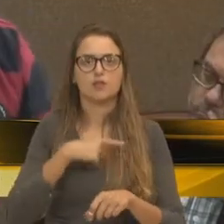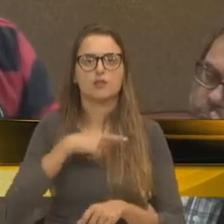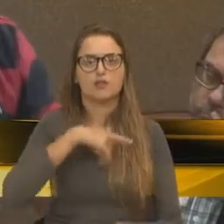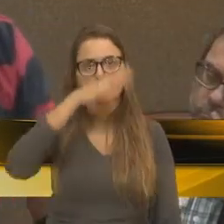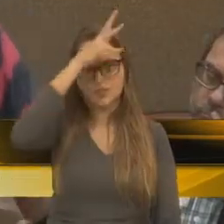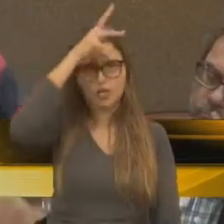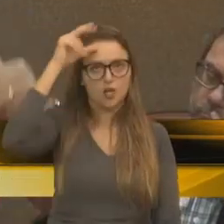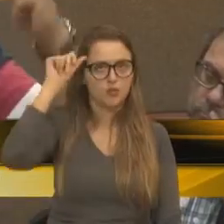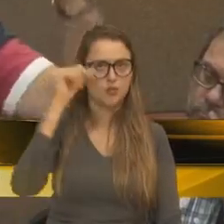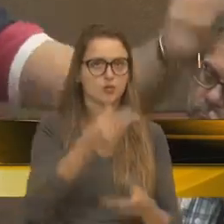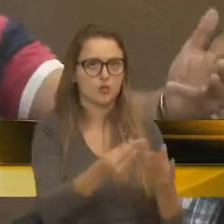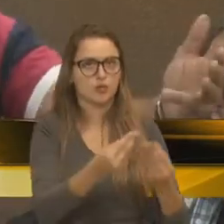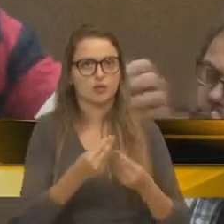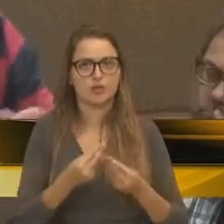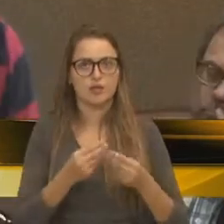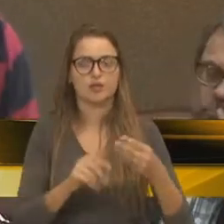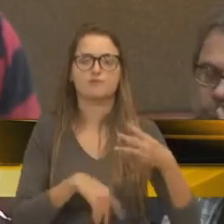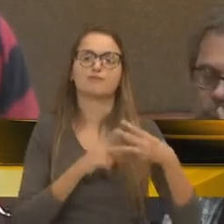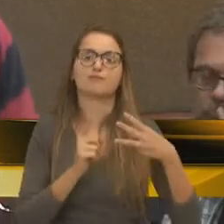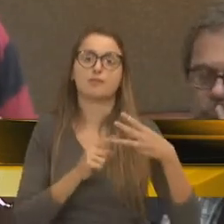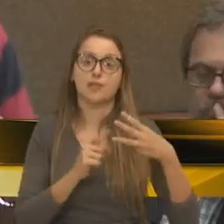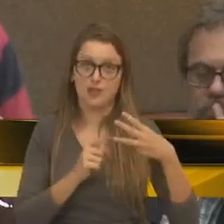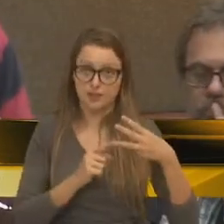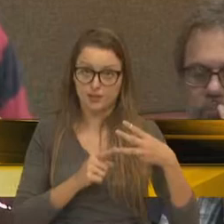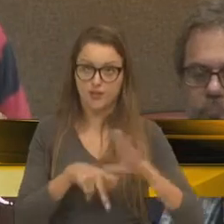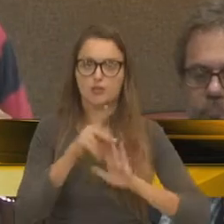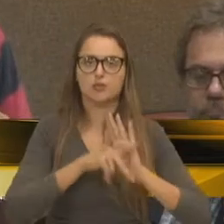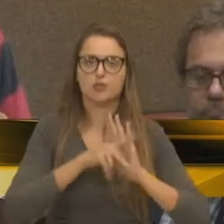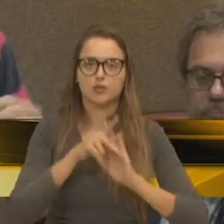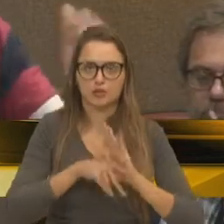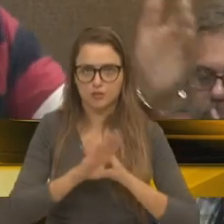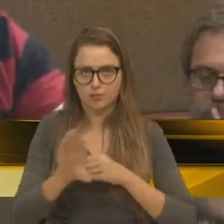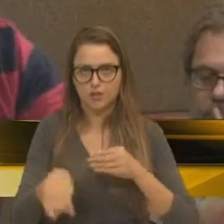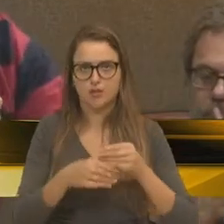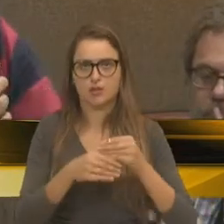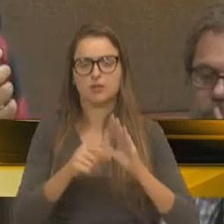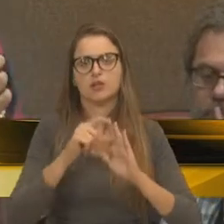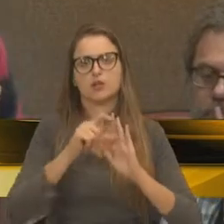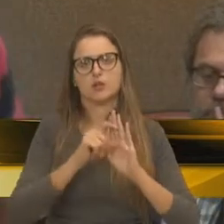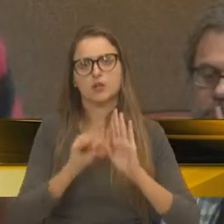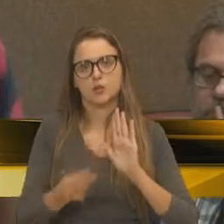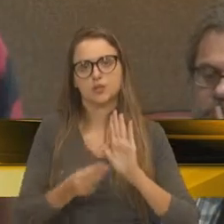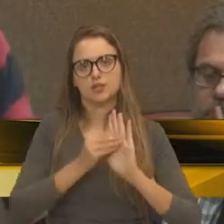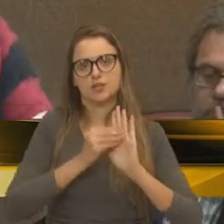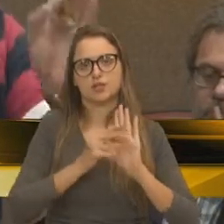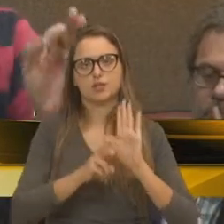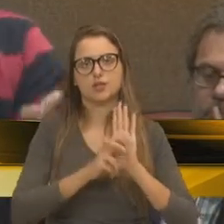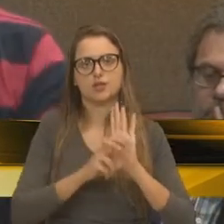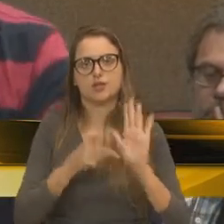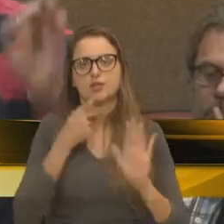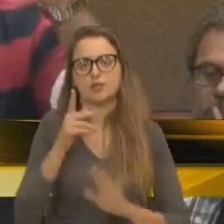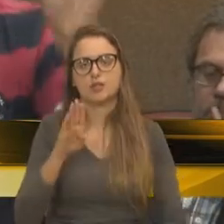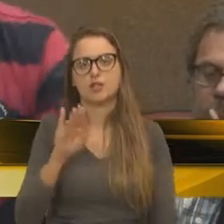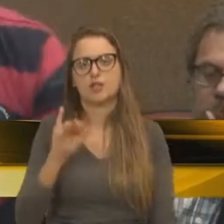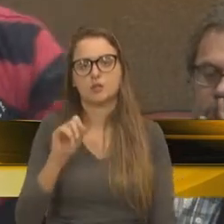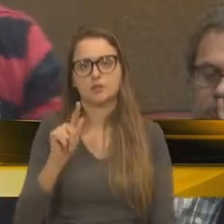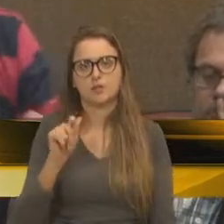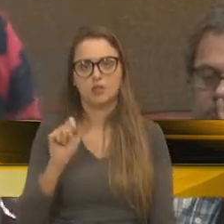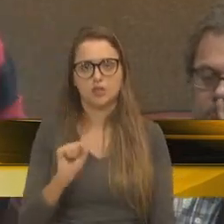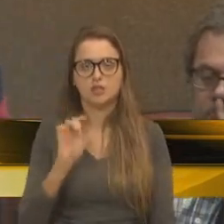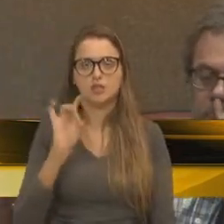que mandar um terceiro projeto para acrescentar fiz o quinto que trata do biogás então gostaria de deixar bem